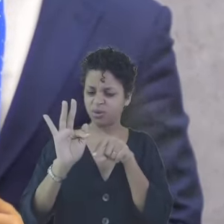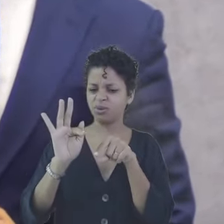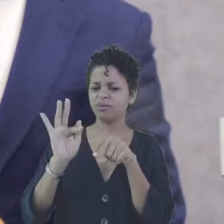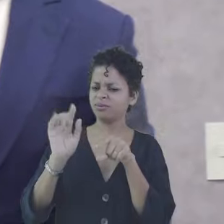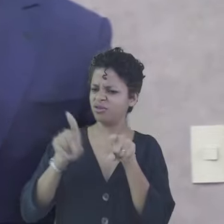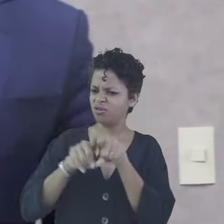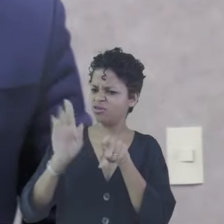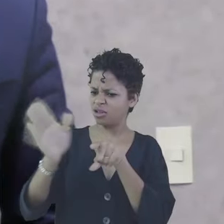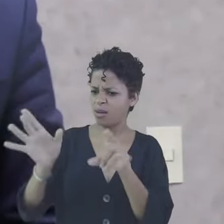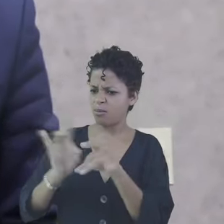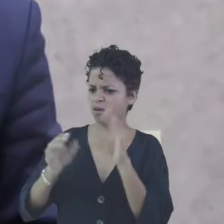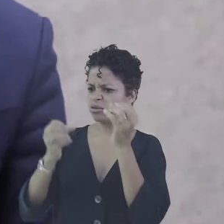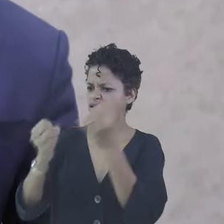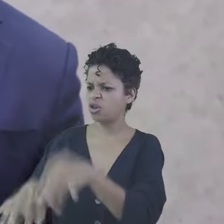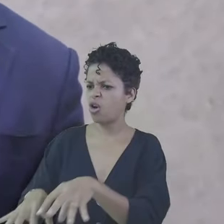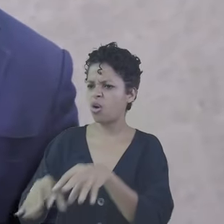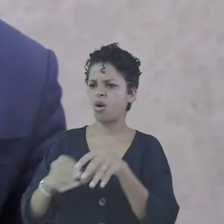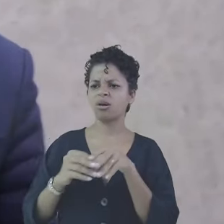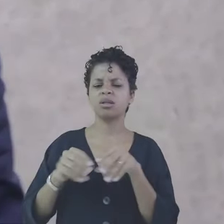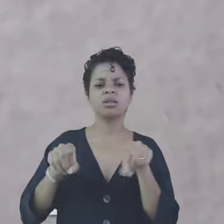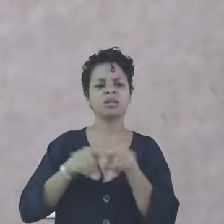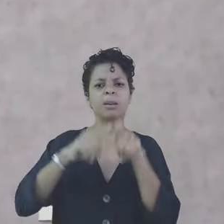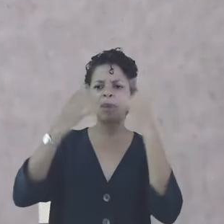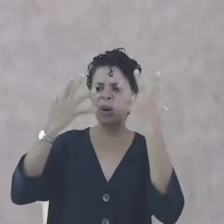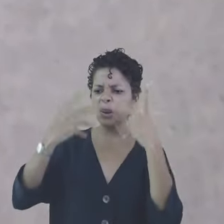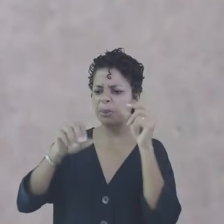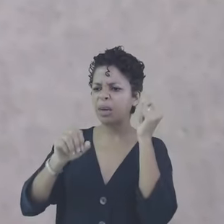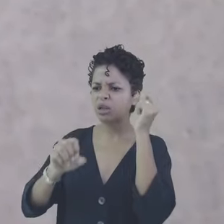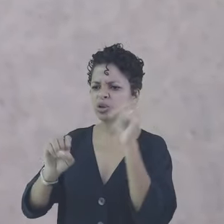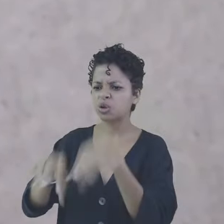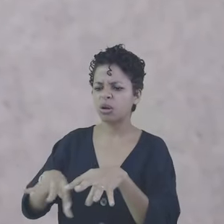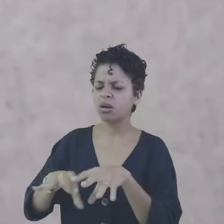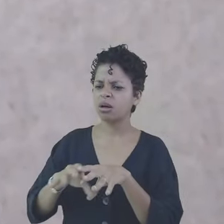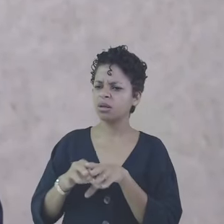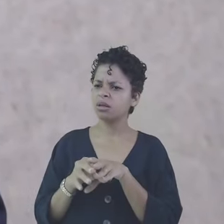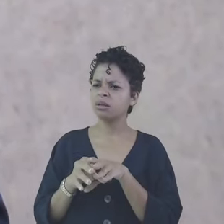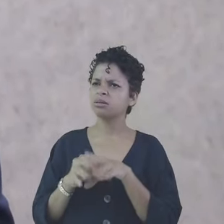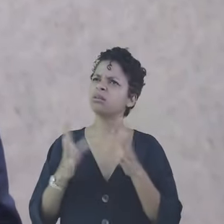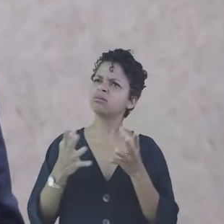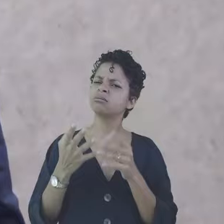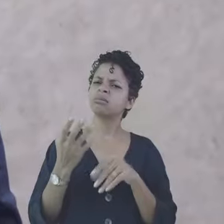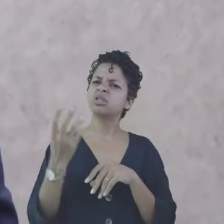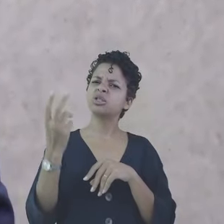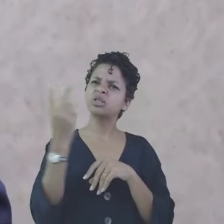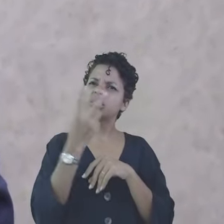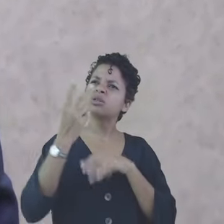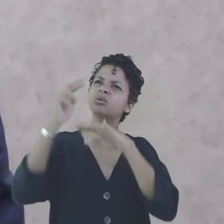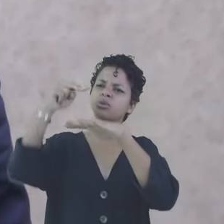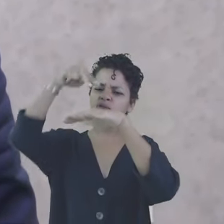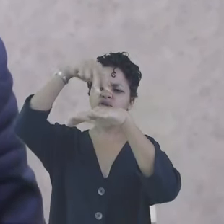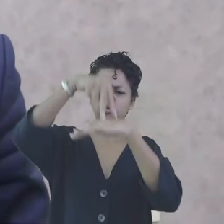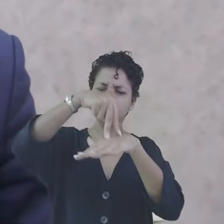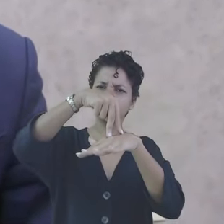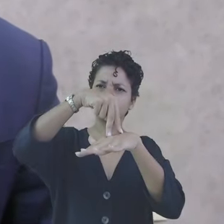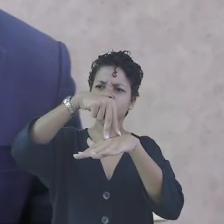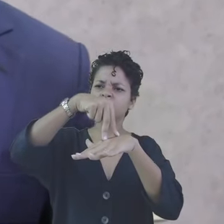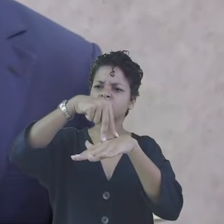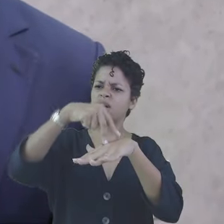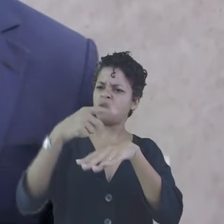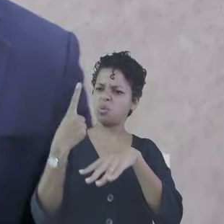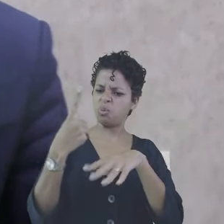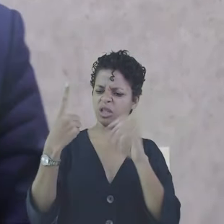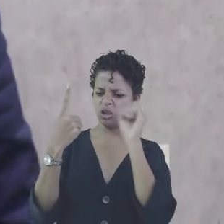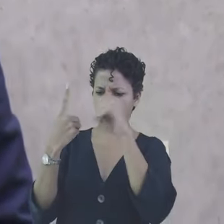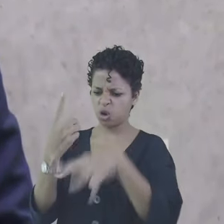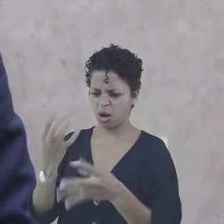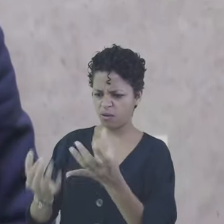vinda. Significa que na segunda vinda de Jesus haverá um lago de fogo e enxofre, e depois do milênio de novo, eu